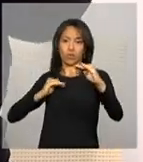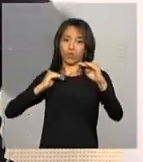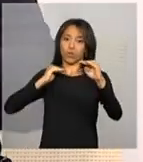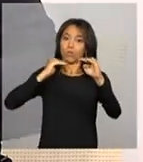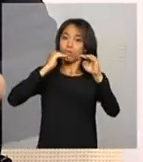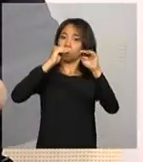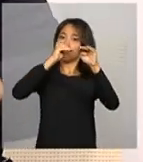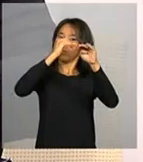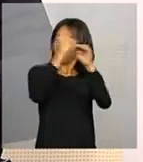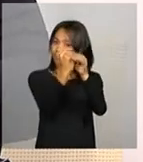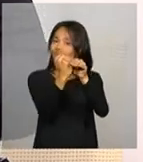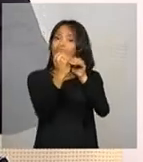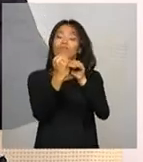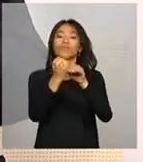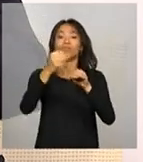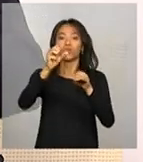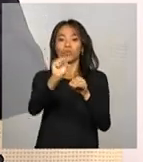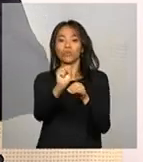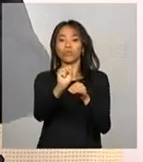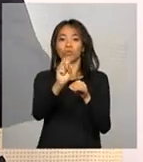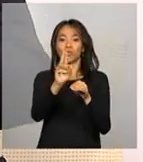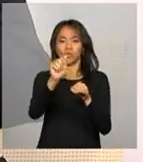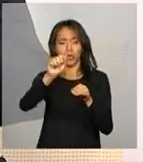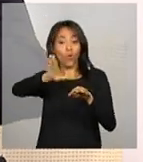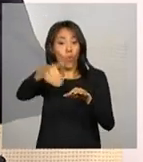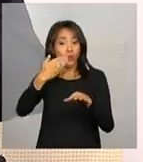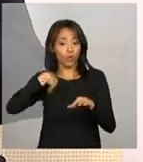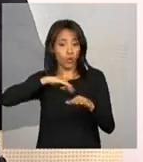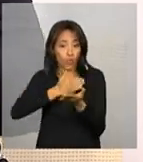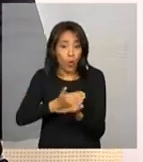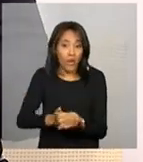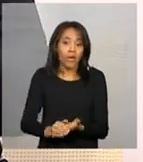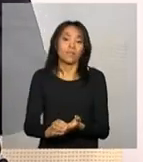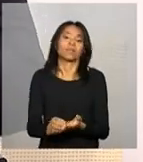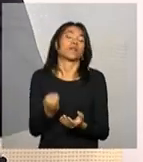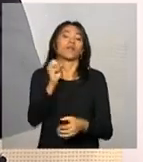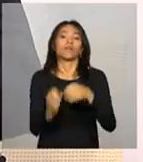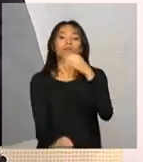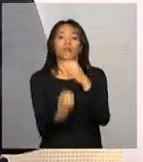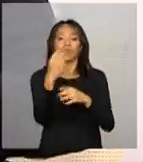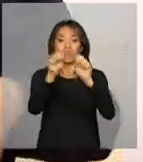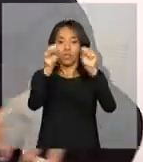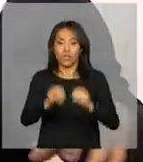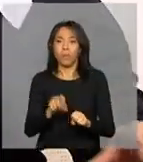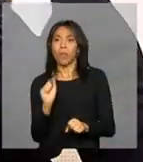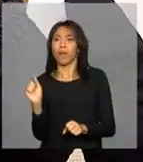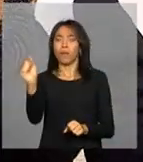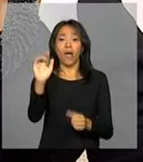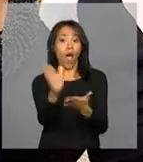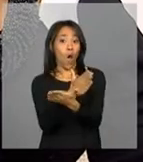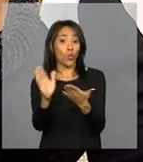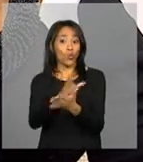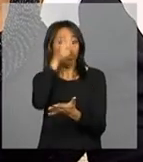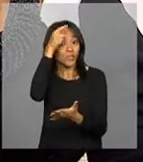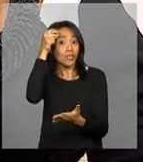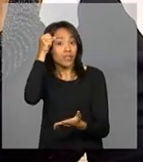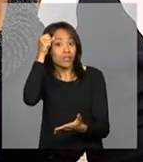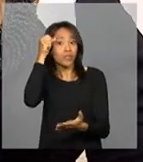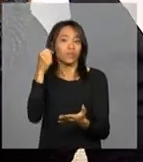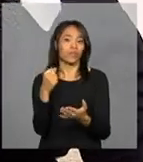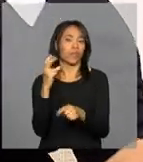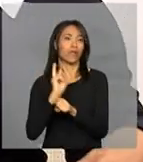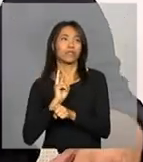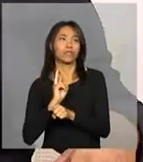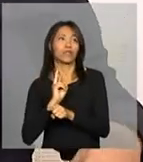porque assim Adriana quando a gente começa a implantar o sistema os municípios alguns municípios vem na frente então mais